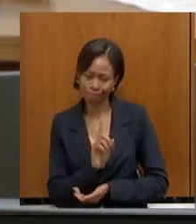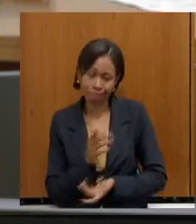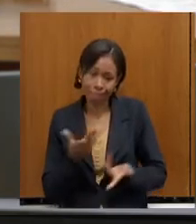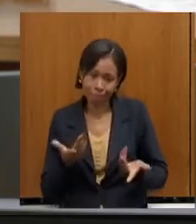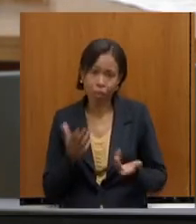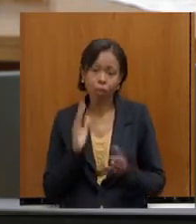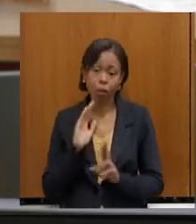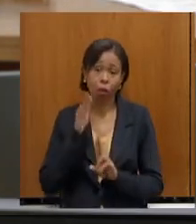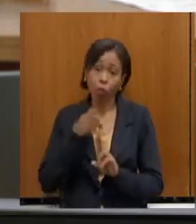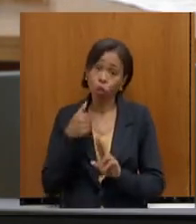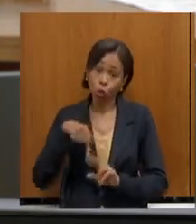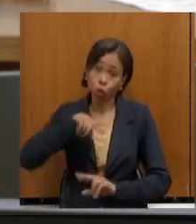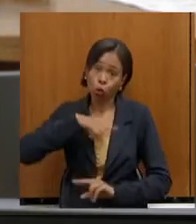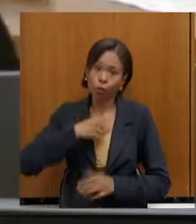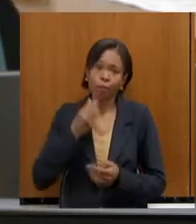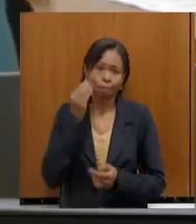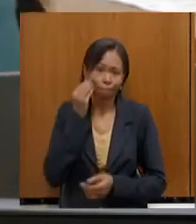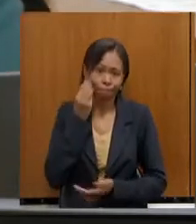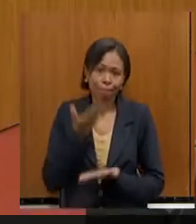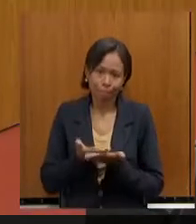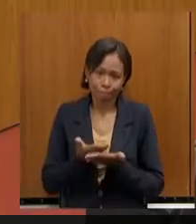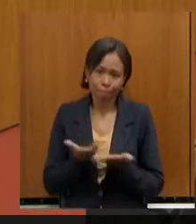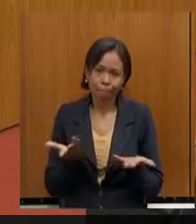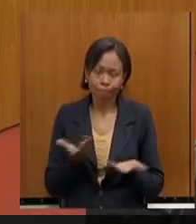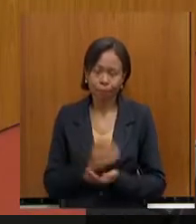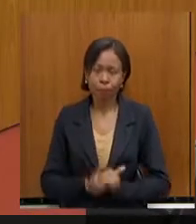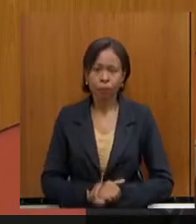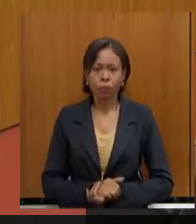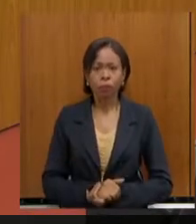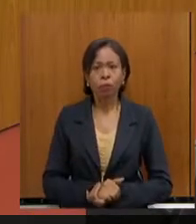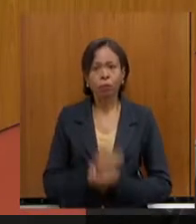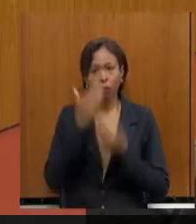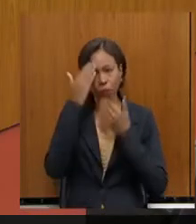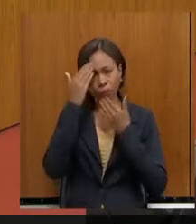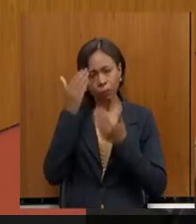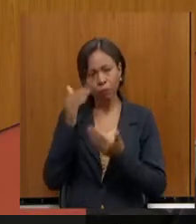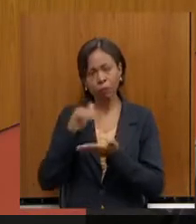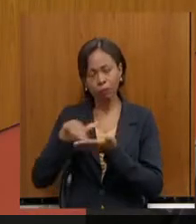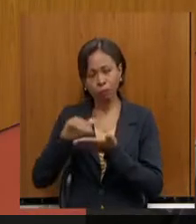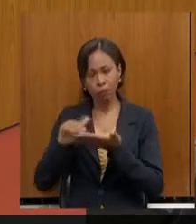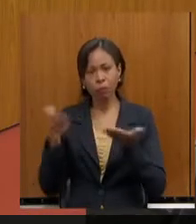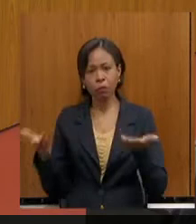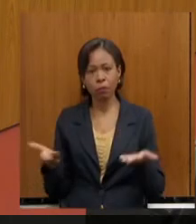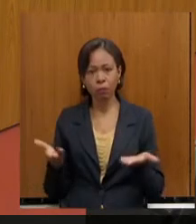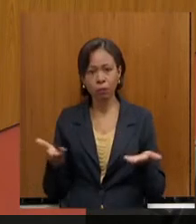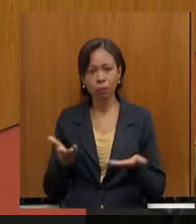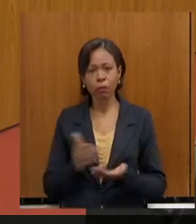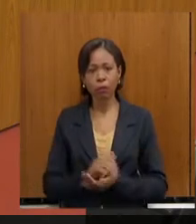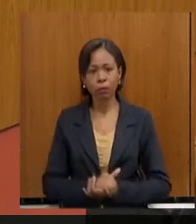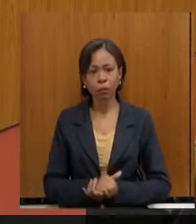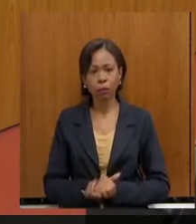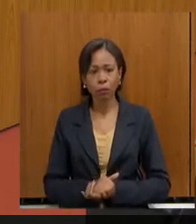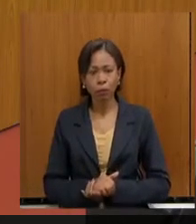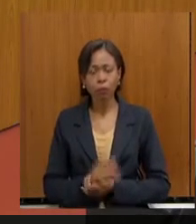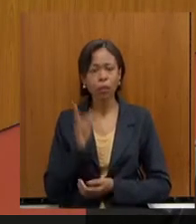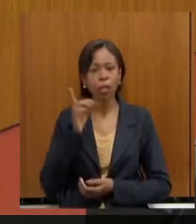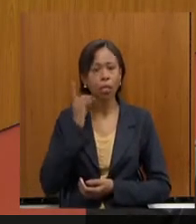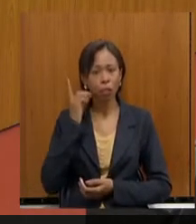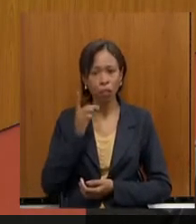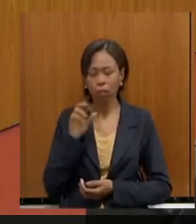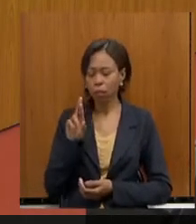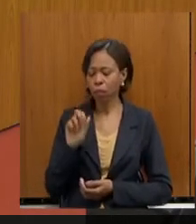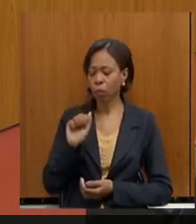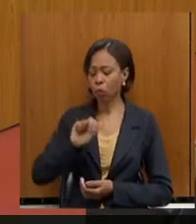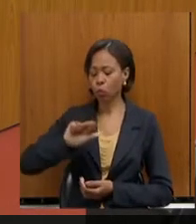estamos trabalhando para esse detalhe e agradeço a secretária passo aí para o deputado Raul